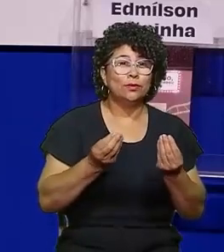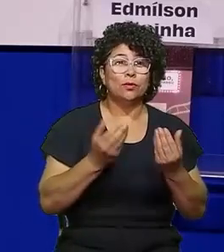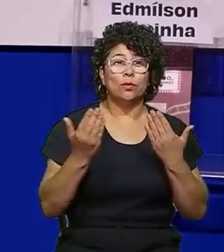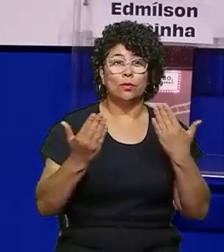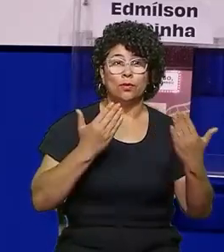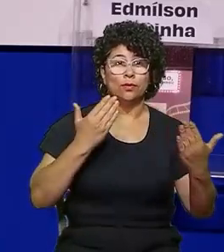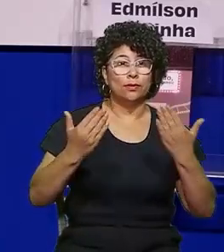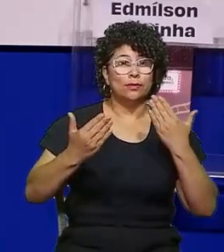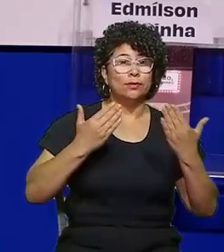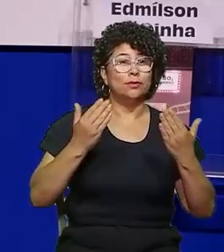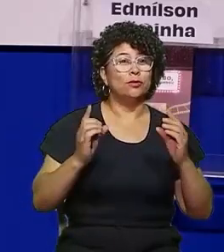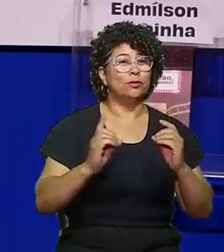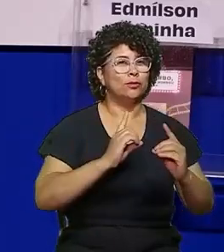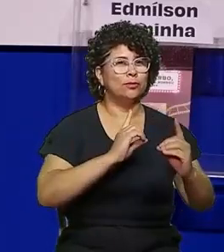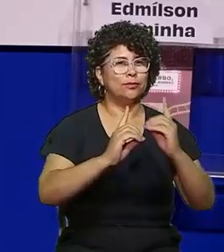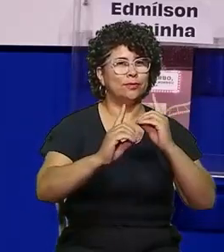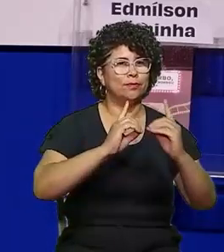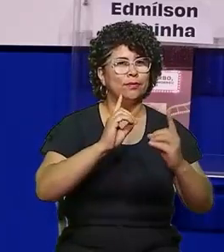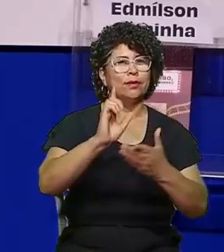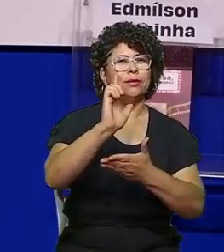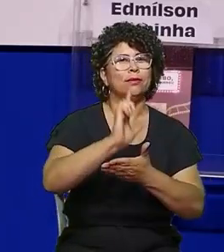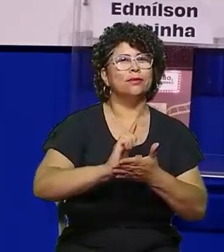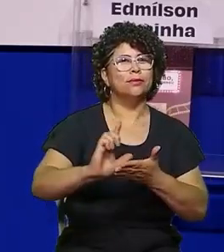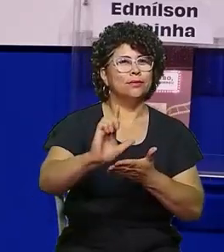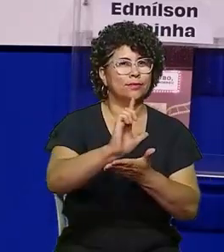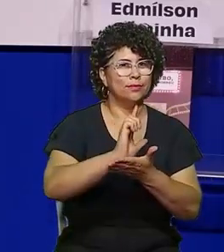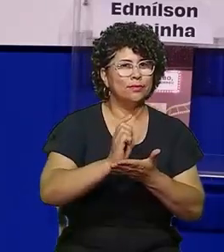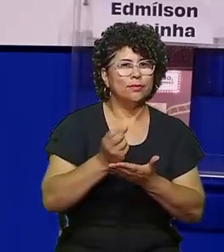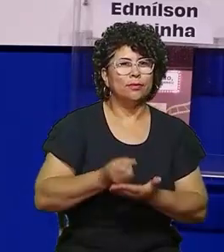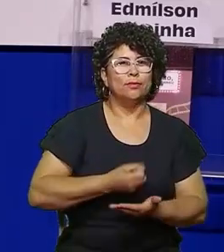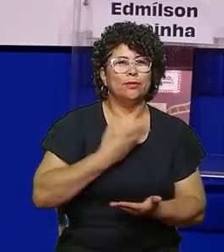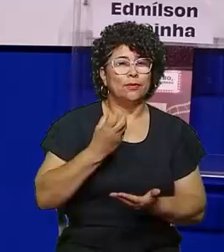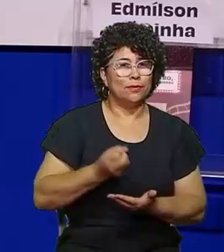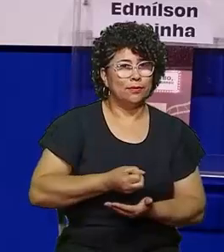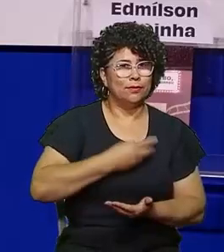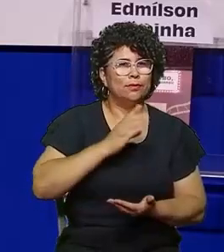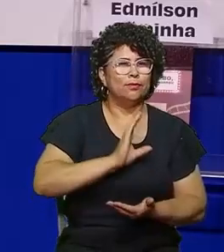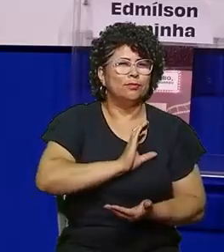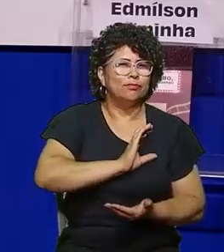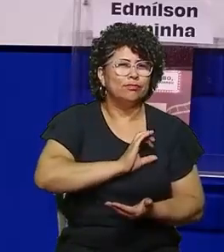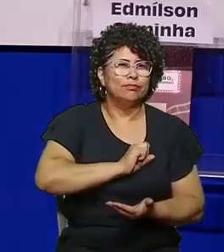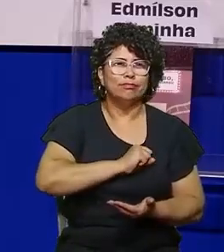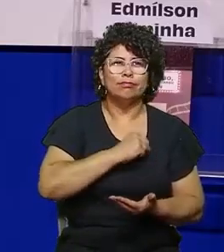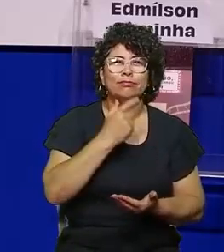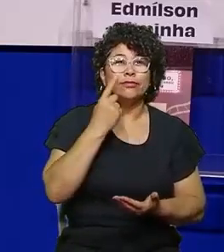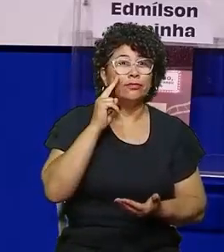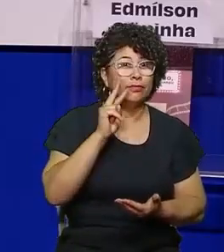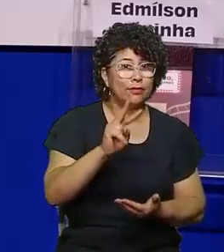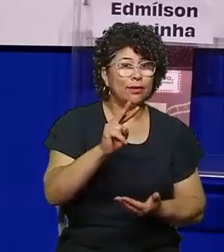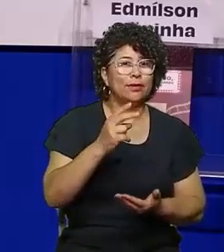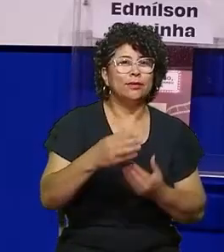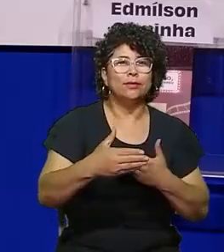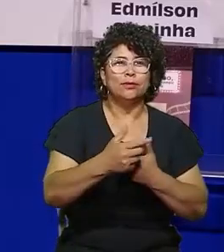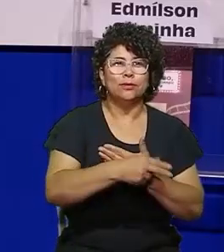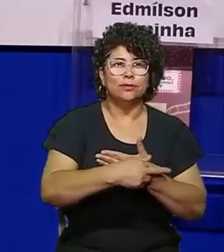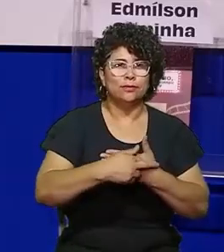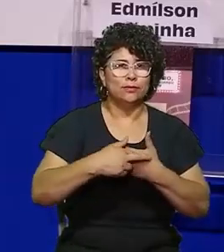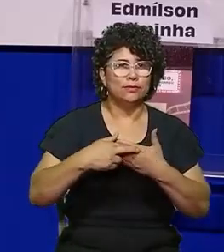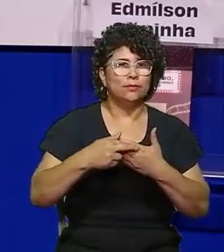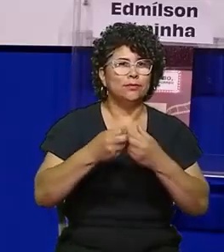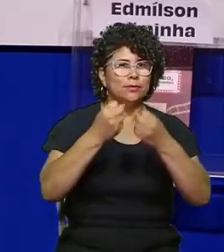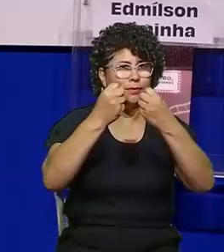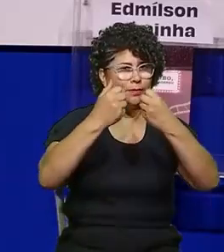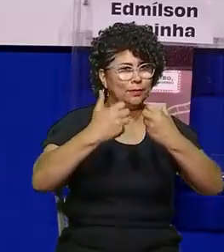evento. A terceira e última pessoa sentada é Marcelino Freire, um homem branco que possui os cabelos lisos e curtos de tom